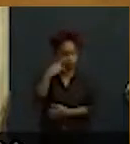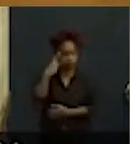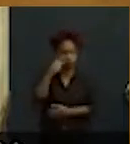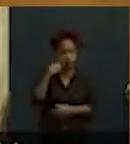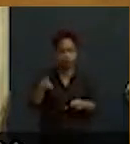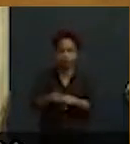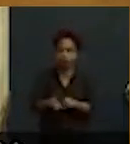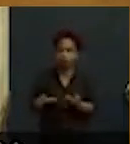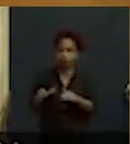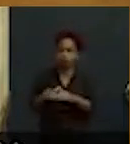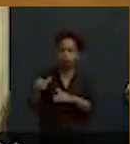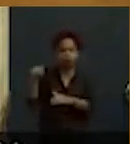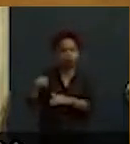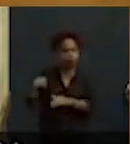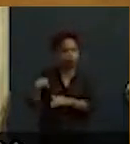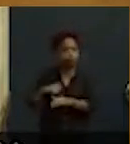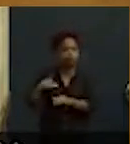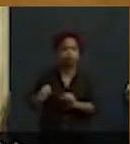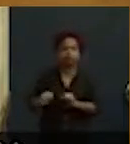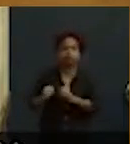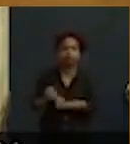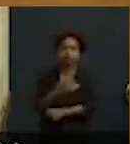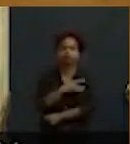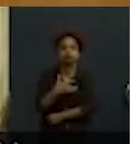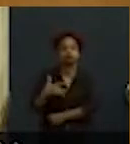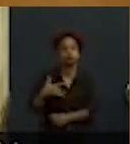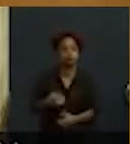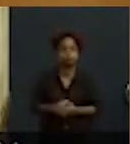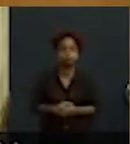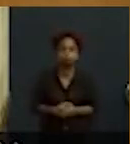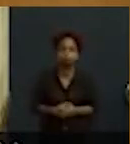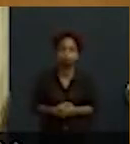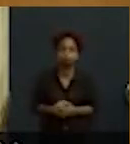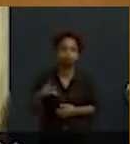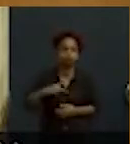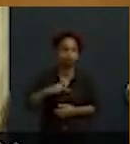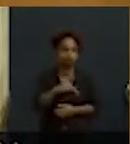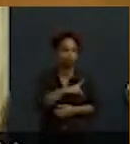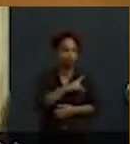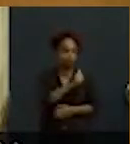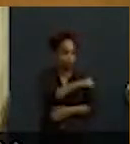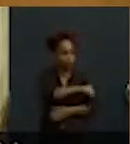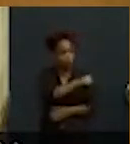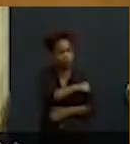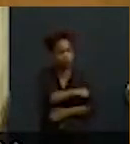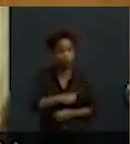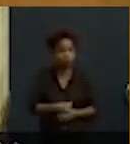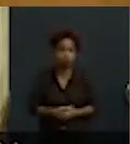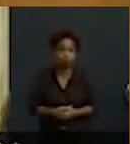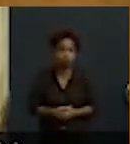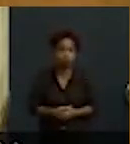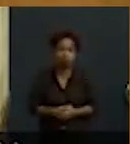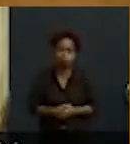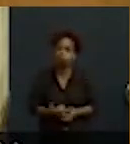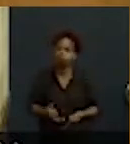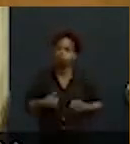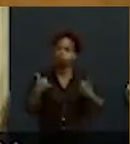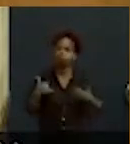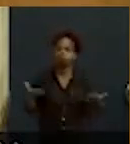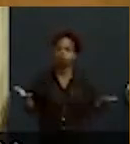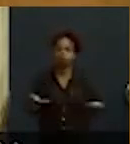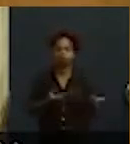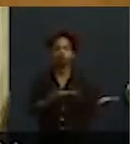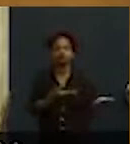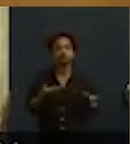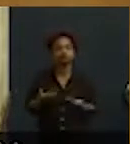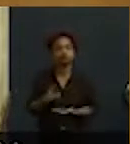Tutela Coletiva de Defesa da Saúde. O Ministério Público do Estado do Rio de Janeiro tem a honra de